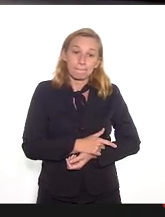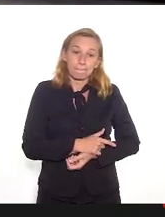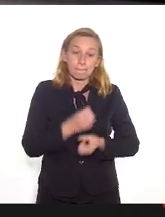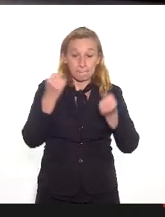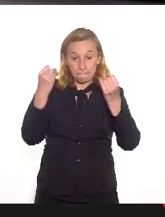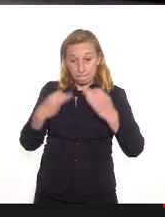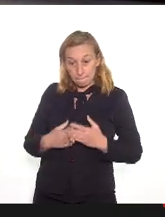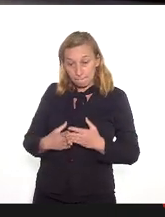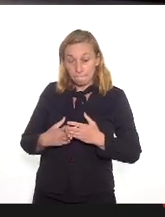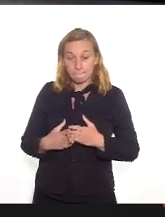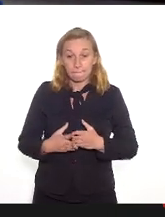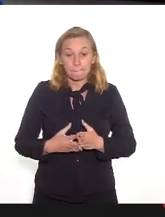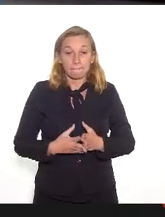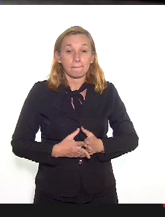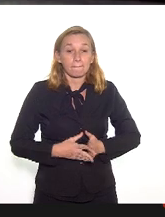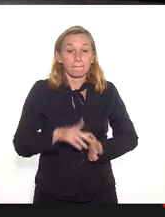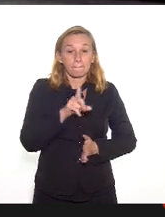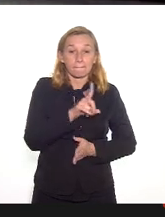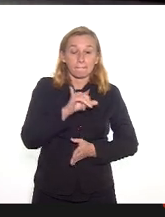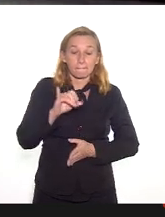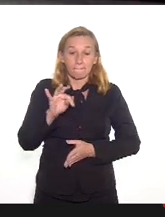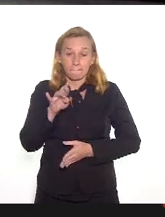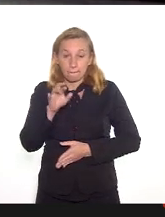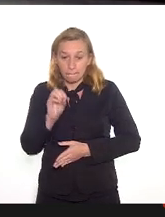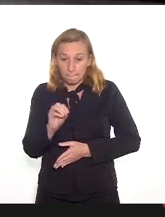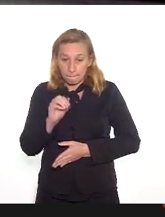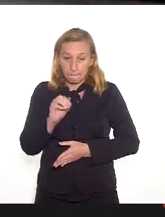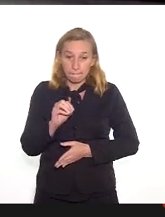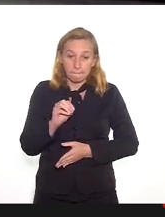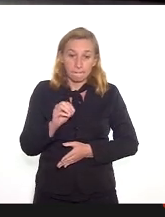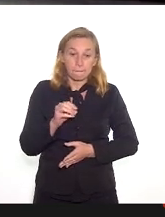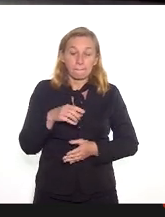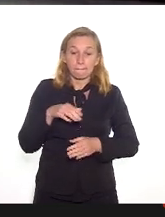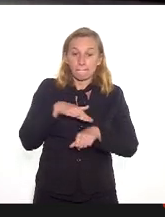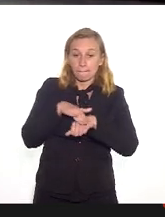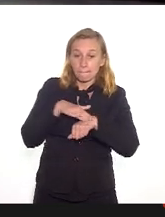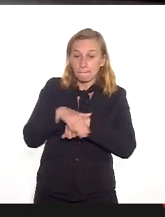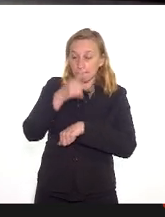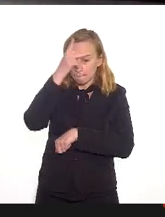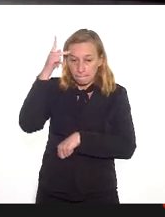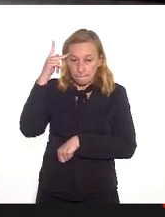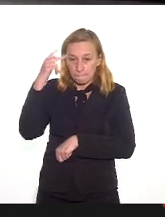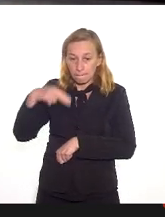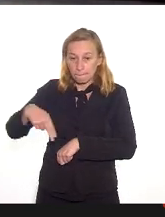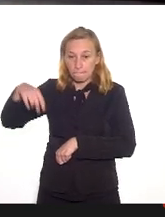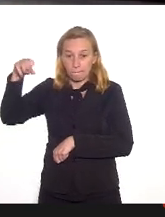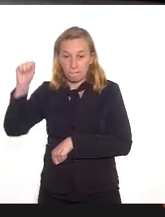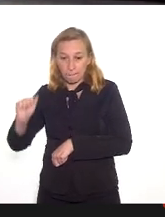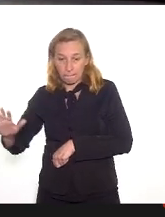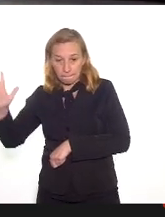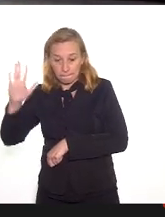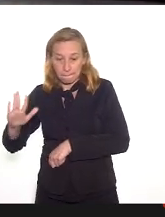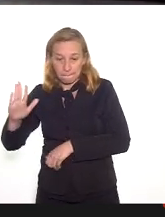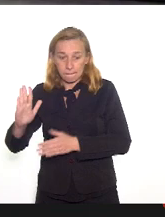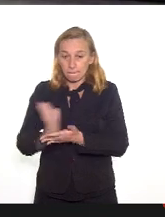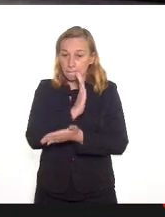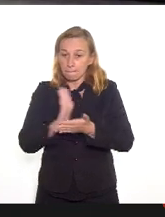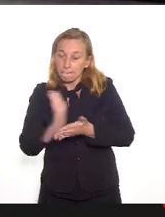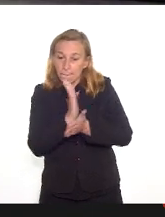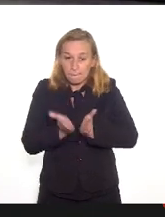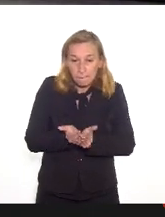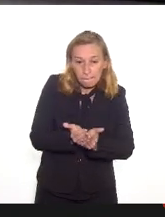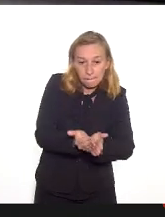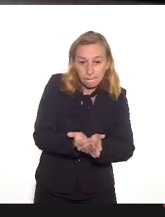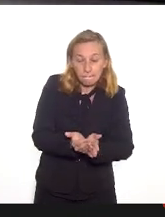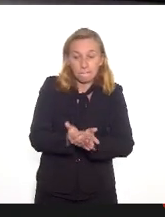bem pensado, a questão do descomissionamento. Eu converso muito com o pessoal do Nordeste, principalmente no descomissionamento de alguns navios, que era da